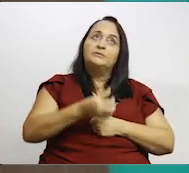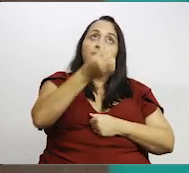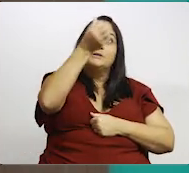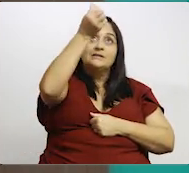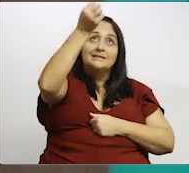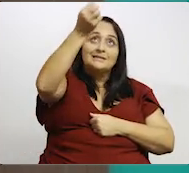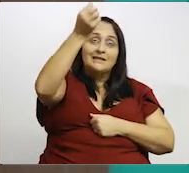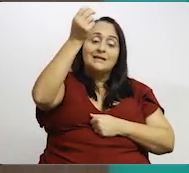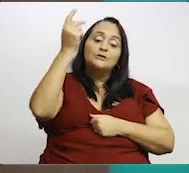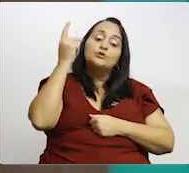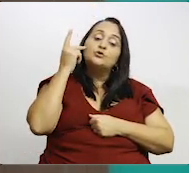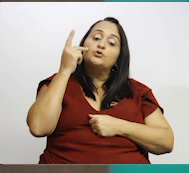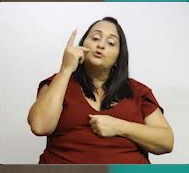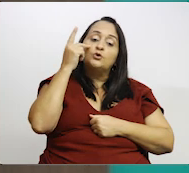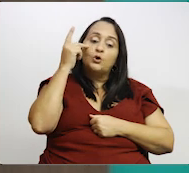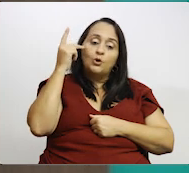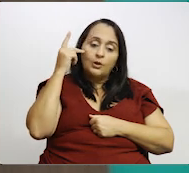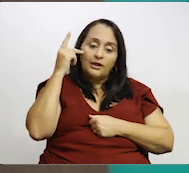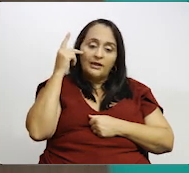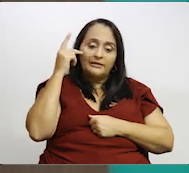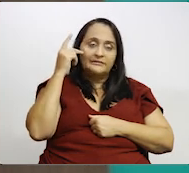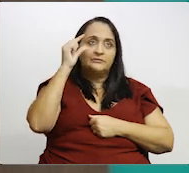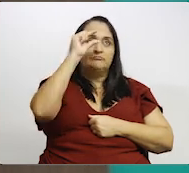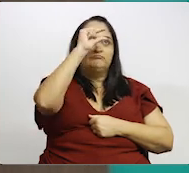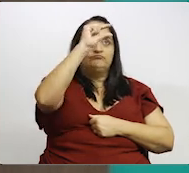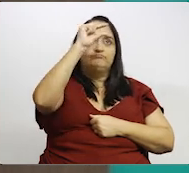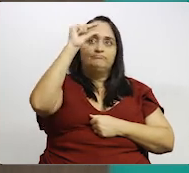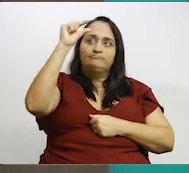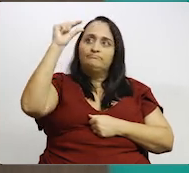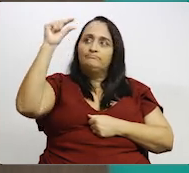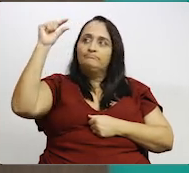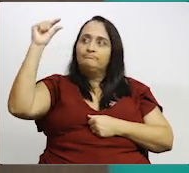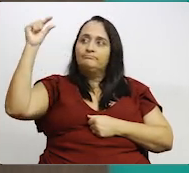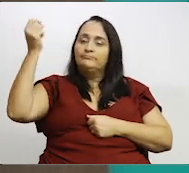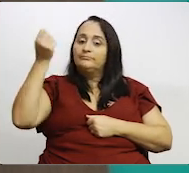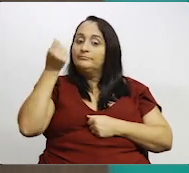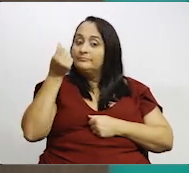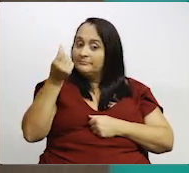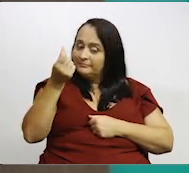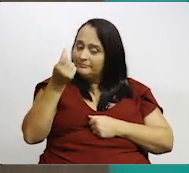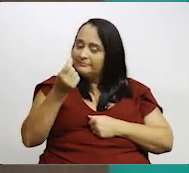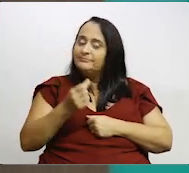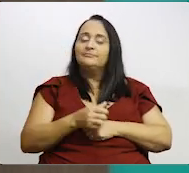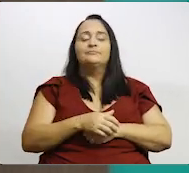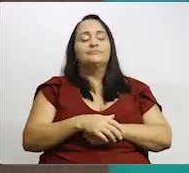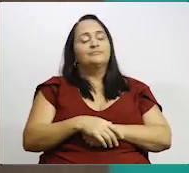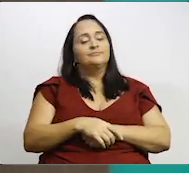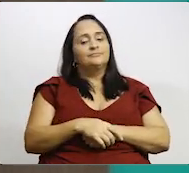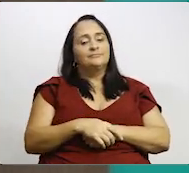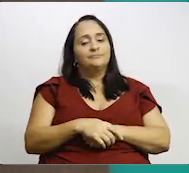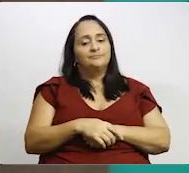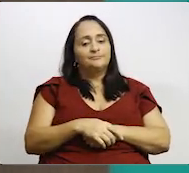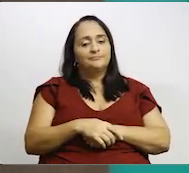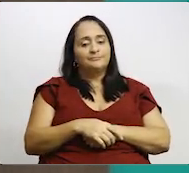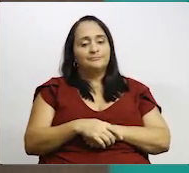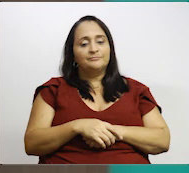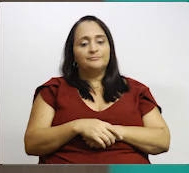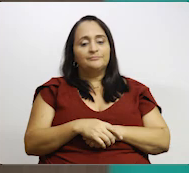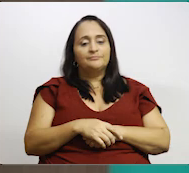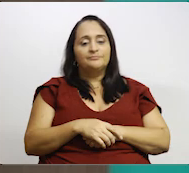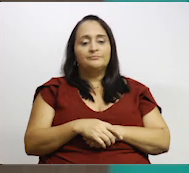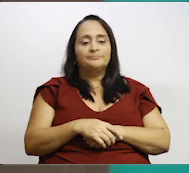6 chocolates, então eu vou botar aqui 1 chocolate, 2, 3, 4,